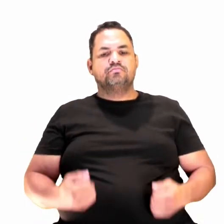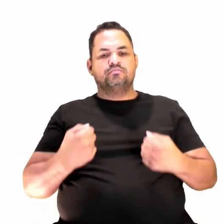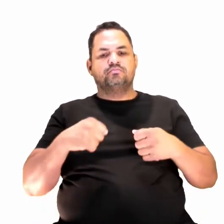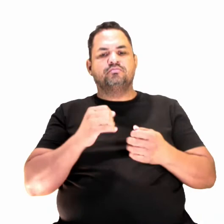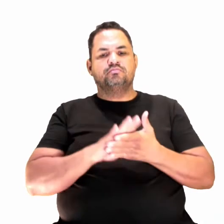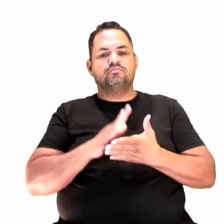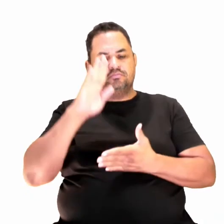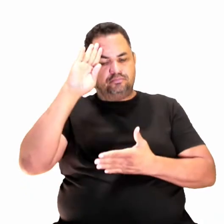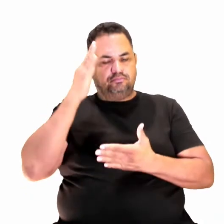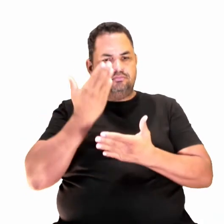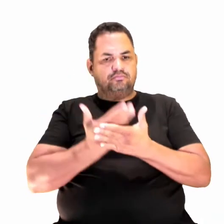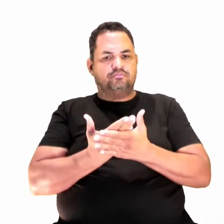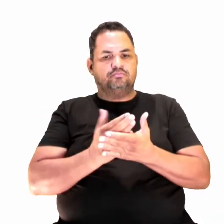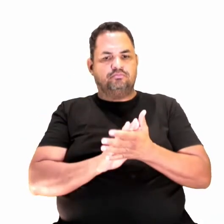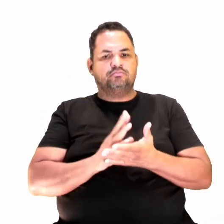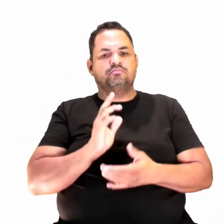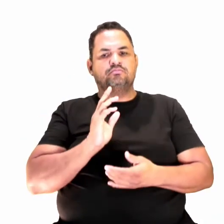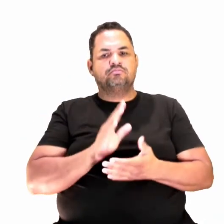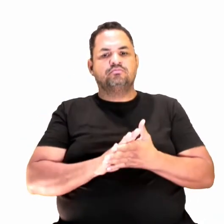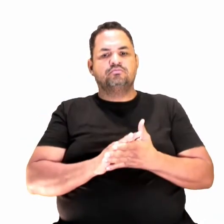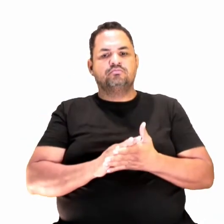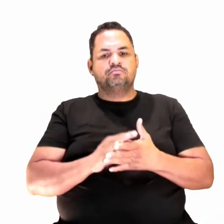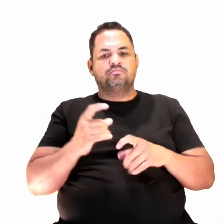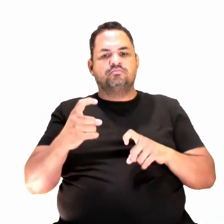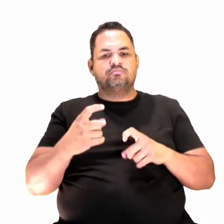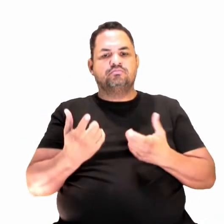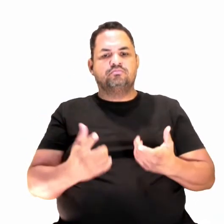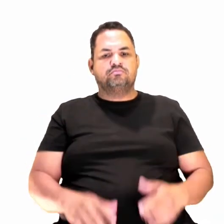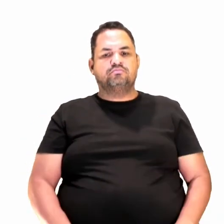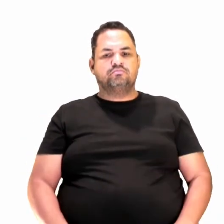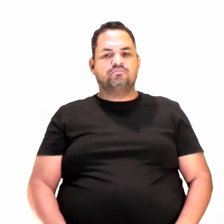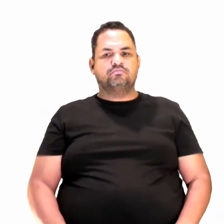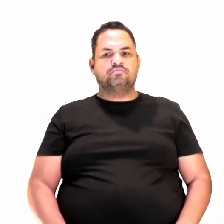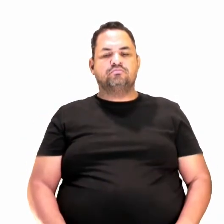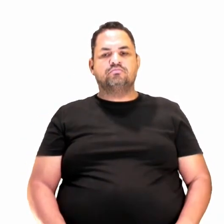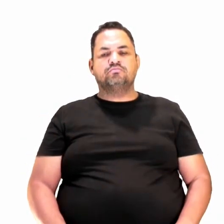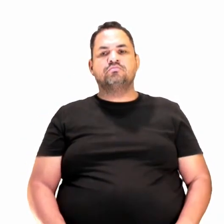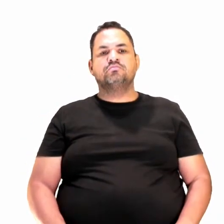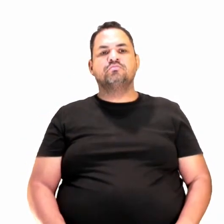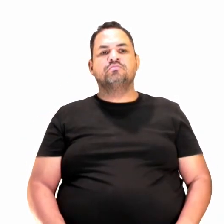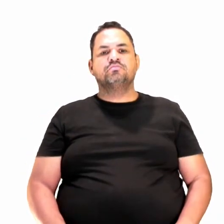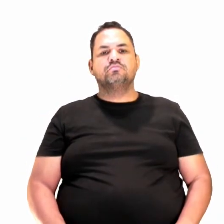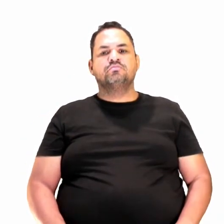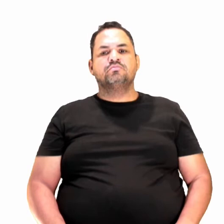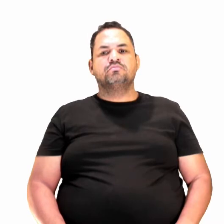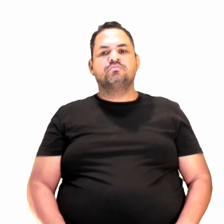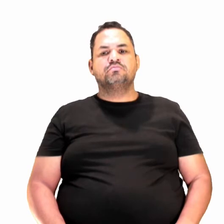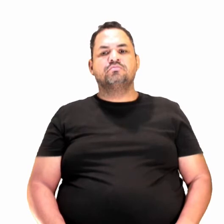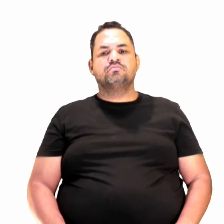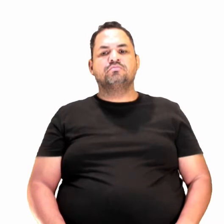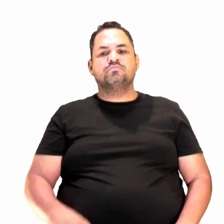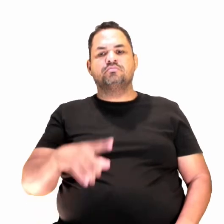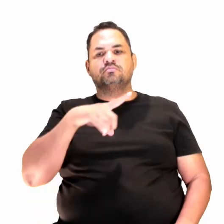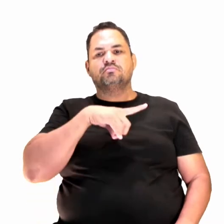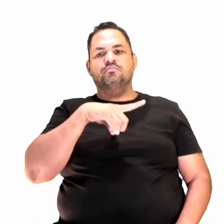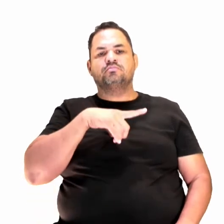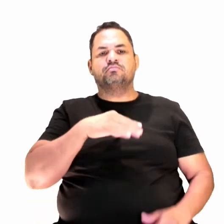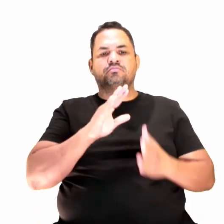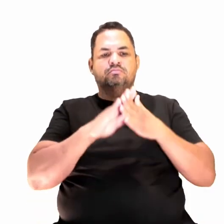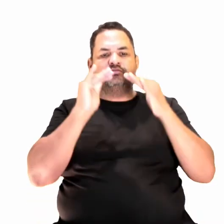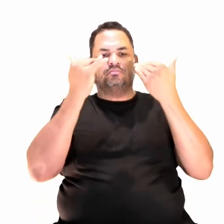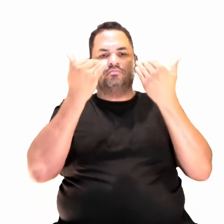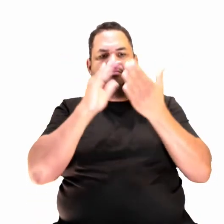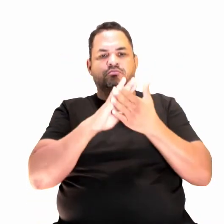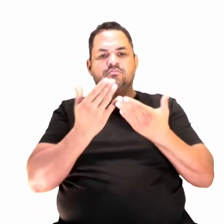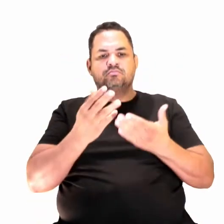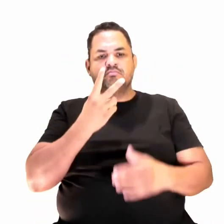pode confiar nele de novo, que é o seu, né? Enfim. E aí, temos aqui que prestar atenção